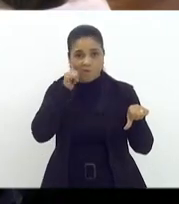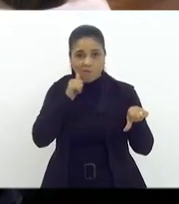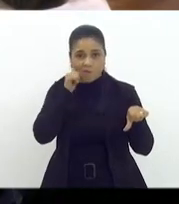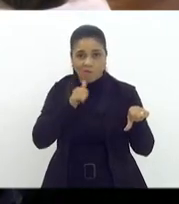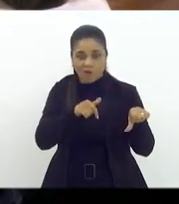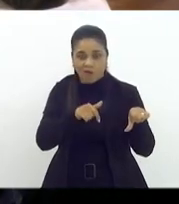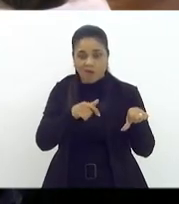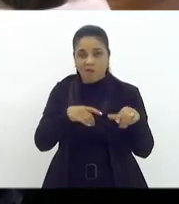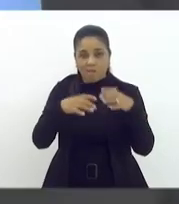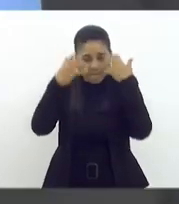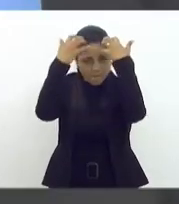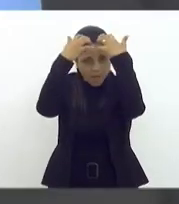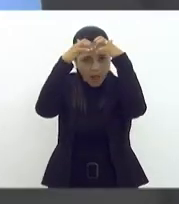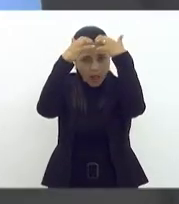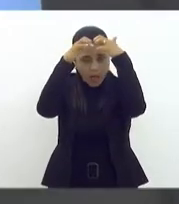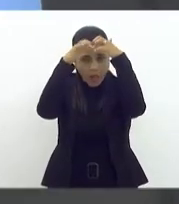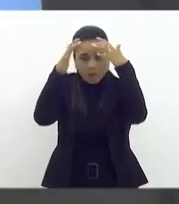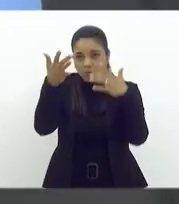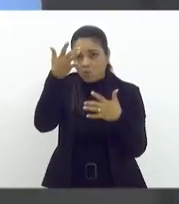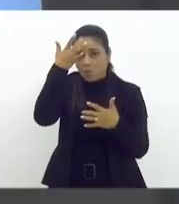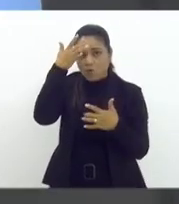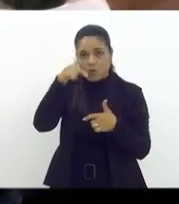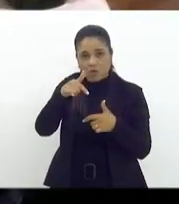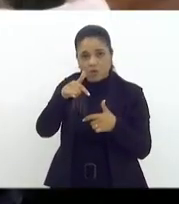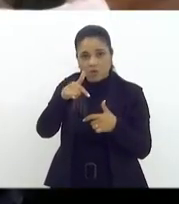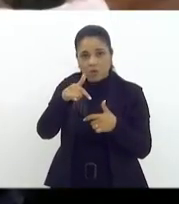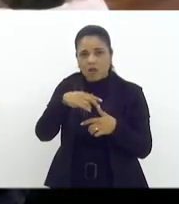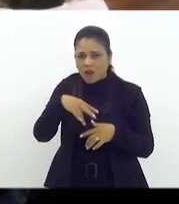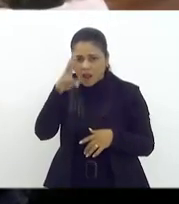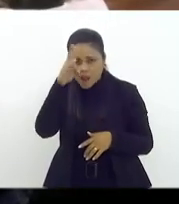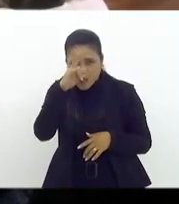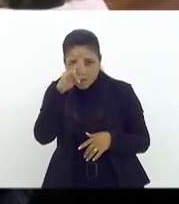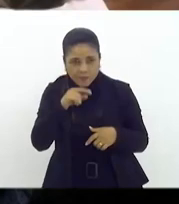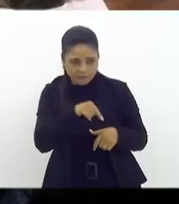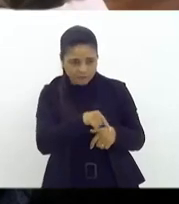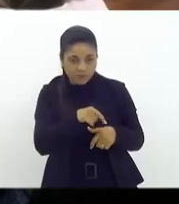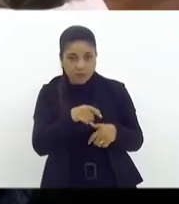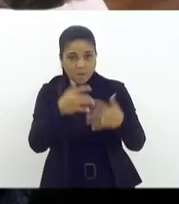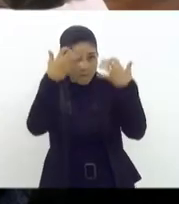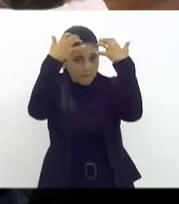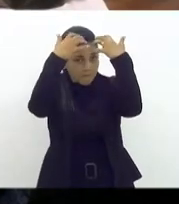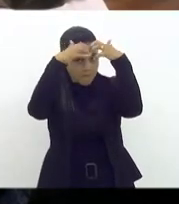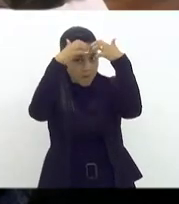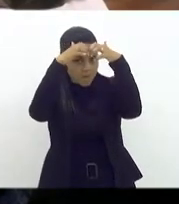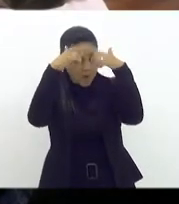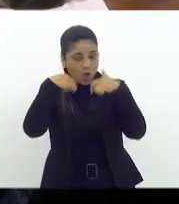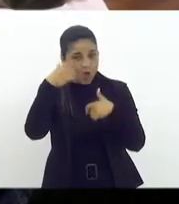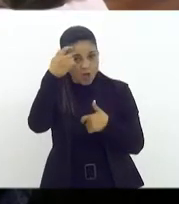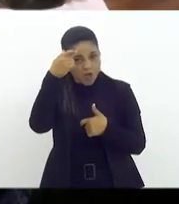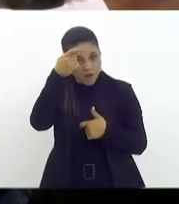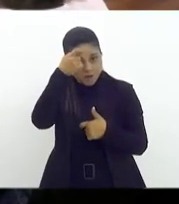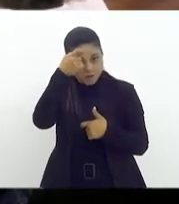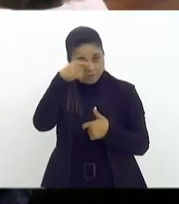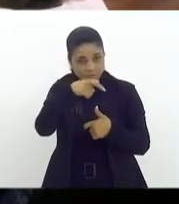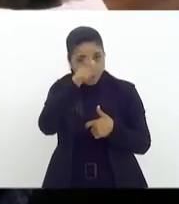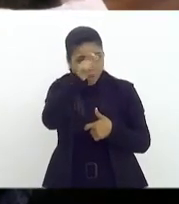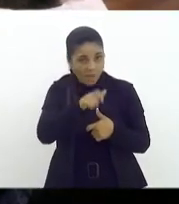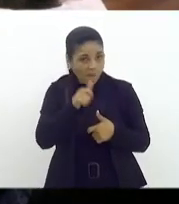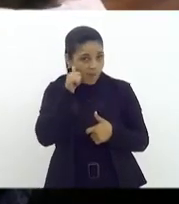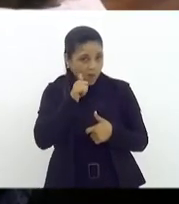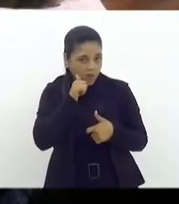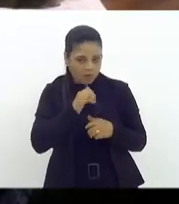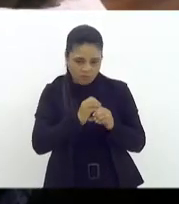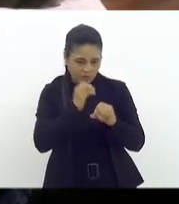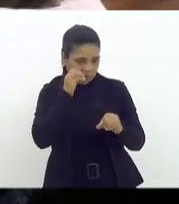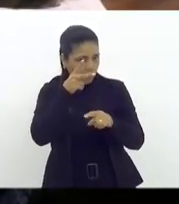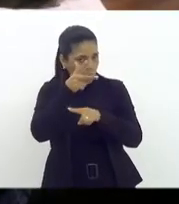registrando na sua memória lembra que a memória dessas mulheres não é uma máquina fotográfica o filmadora e